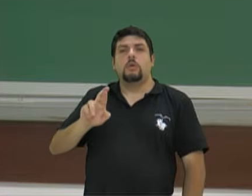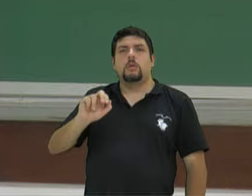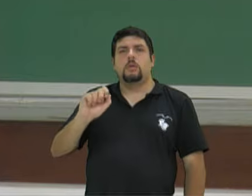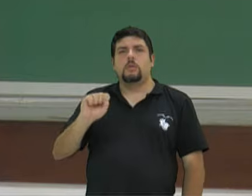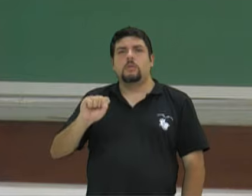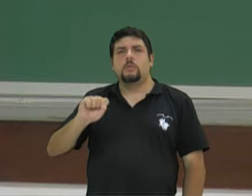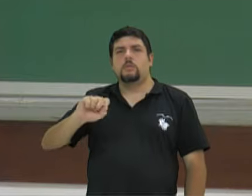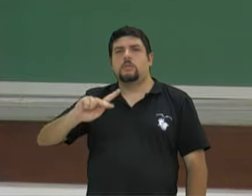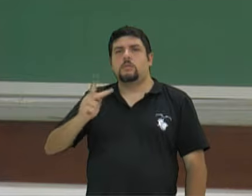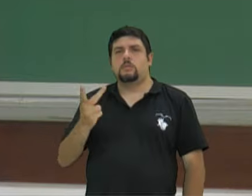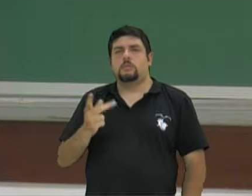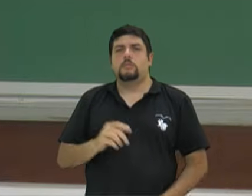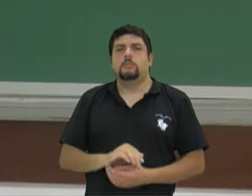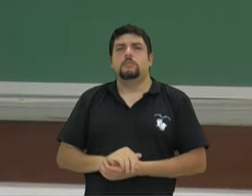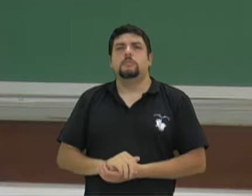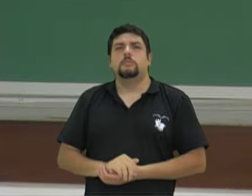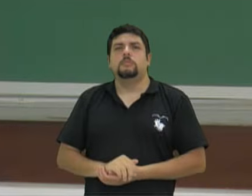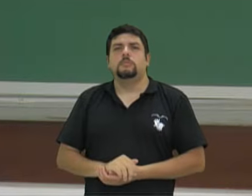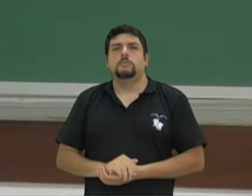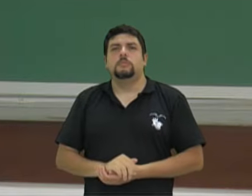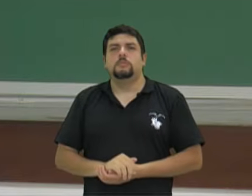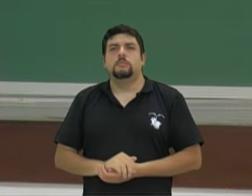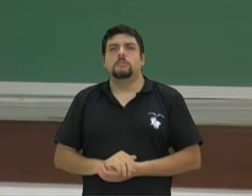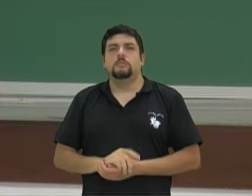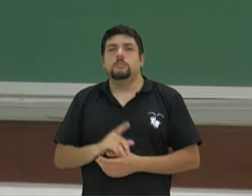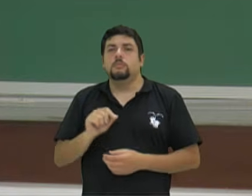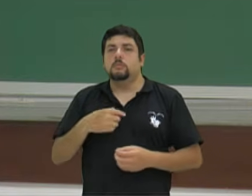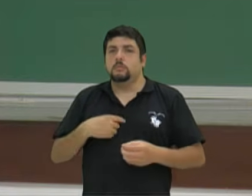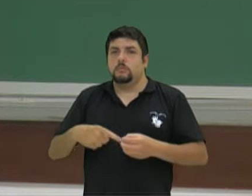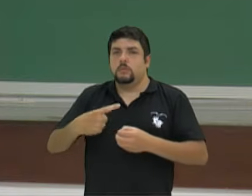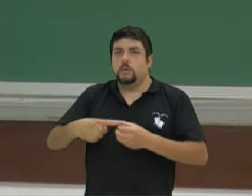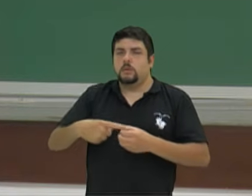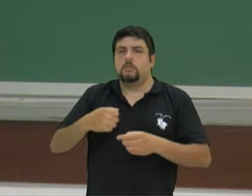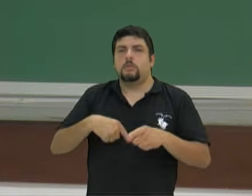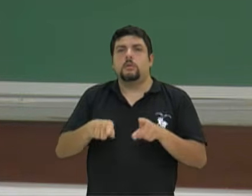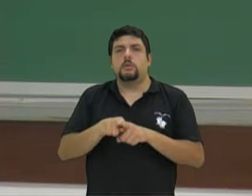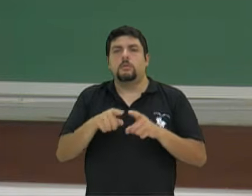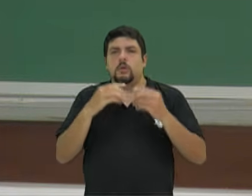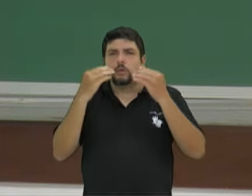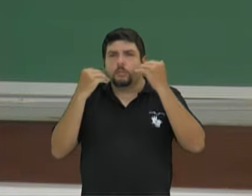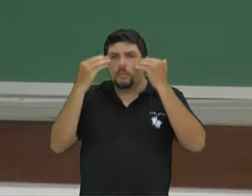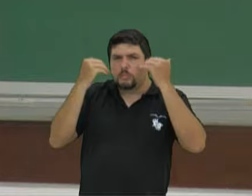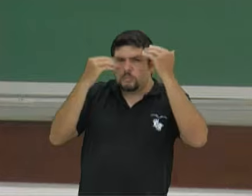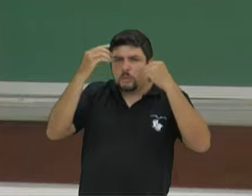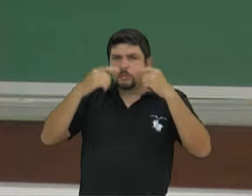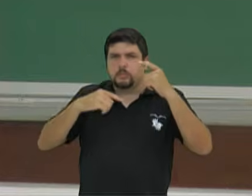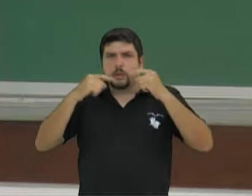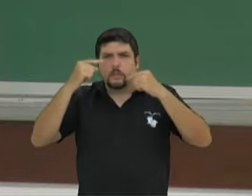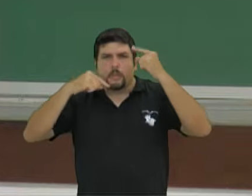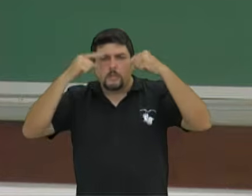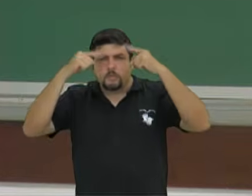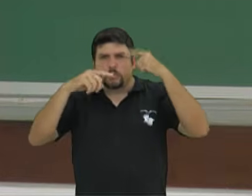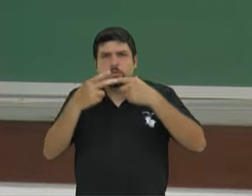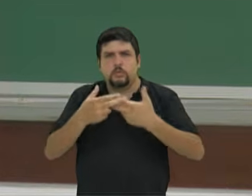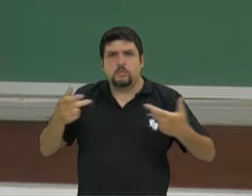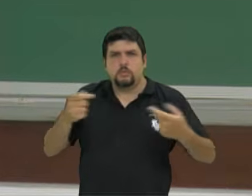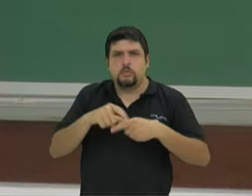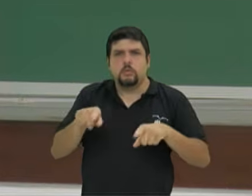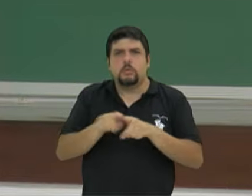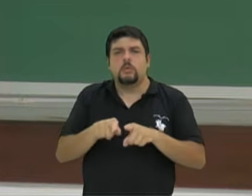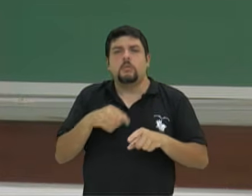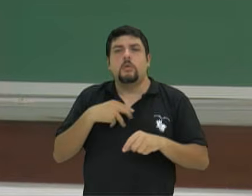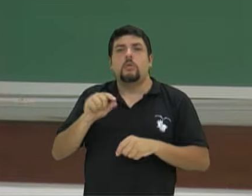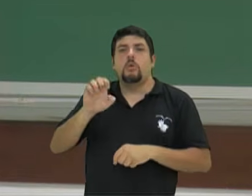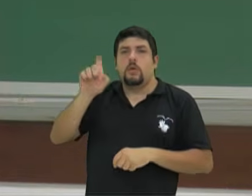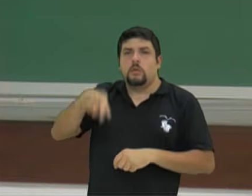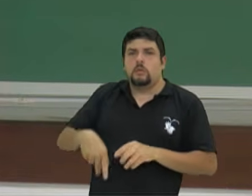né? Então, dramaticidade, atuação quanto à maquiagem, cenografia fantástica, recriação do imaginário